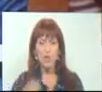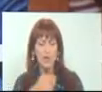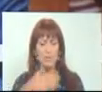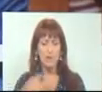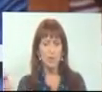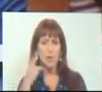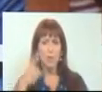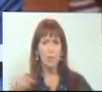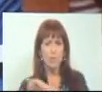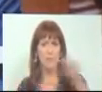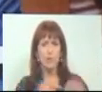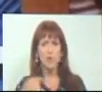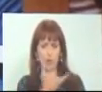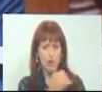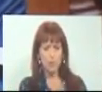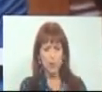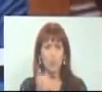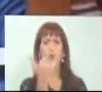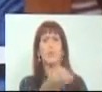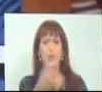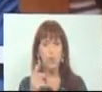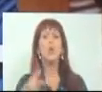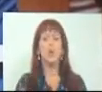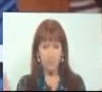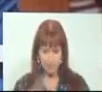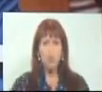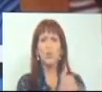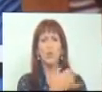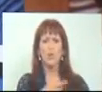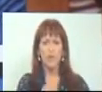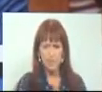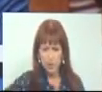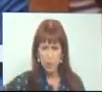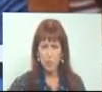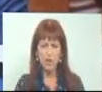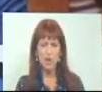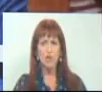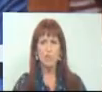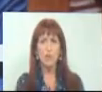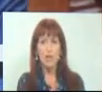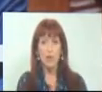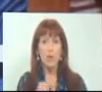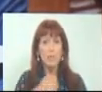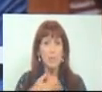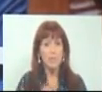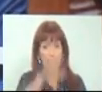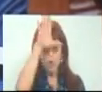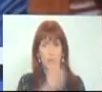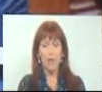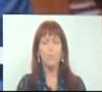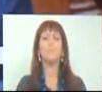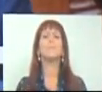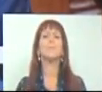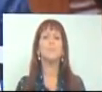públicas de transporte em 2012 e em 2013 iremos cortar mais de 290 milhões de euros nas despesas do setor empresarial do Estado.